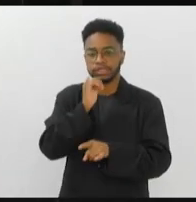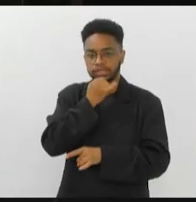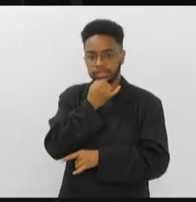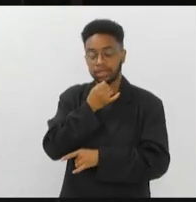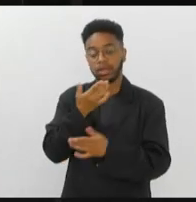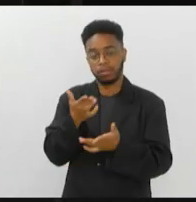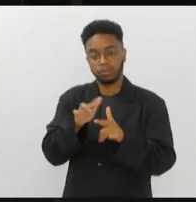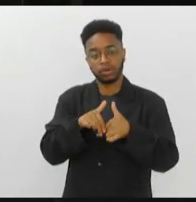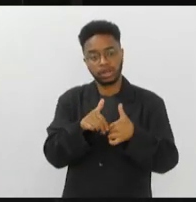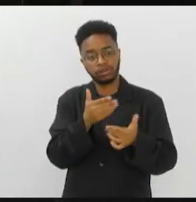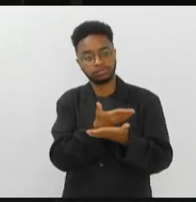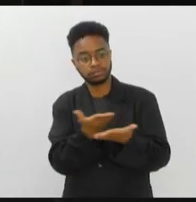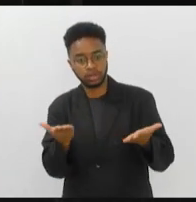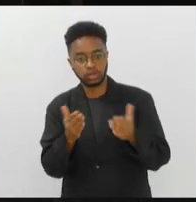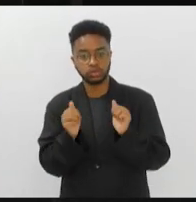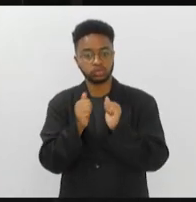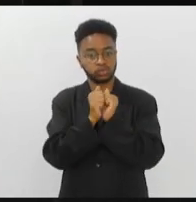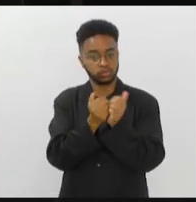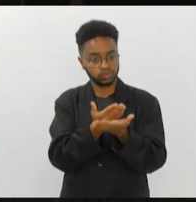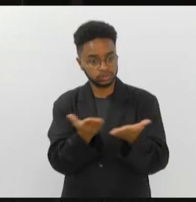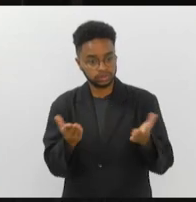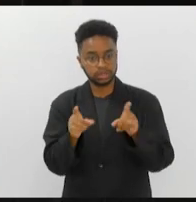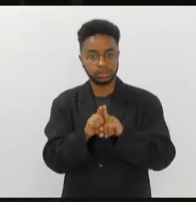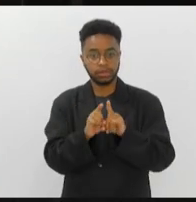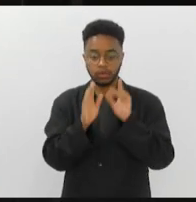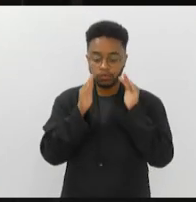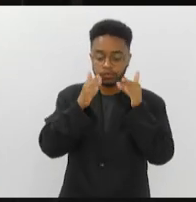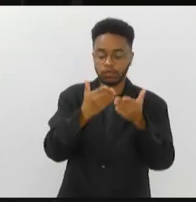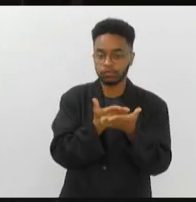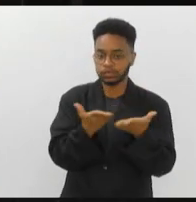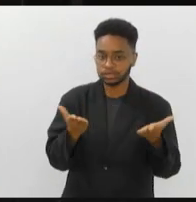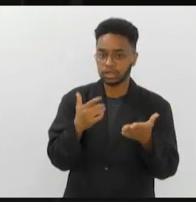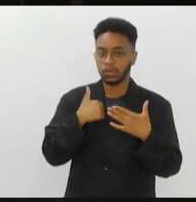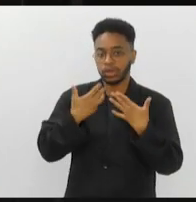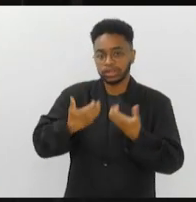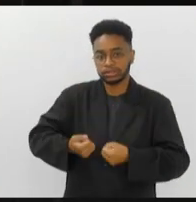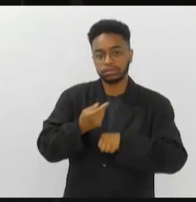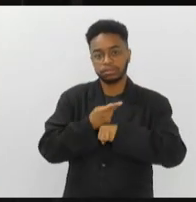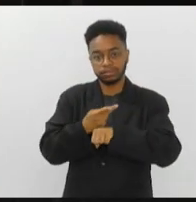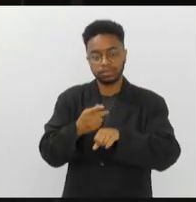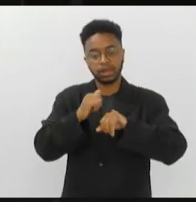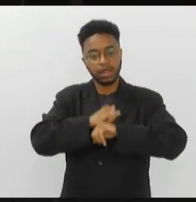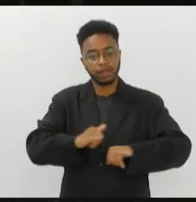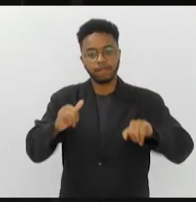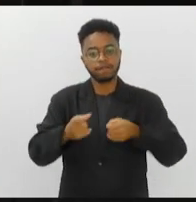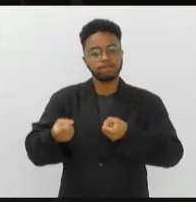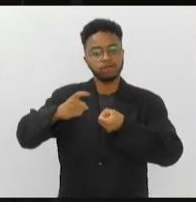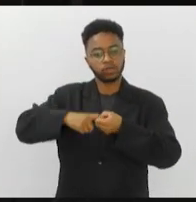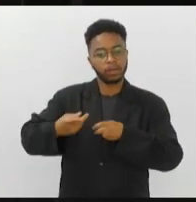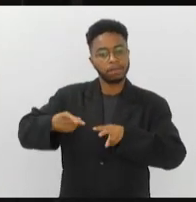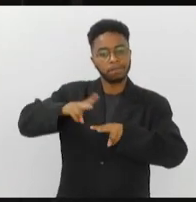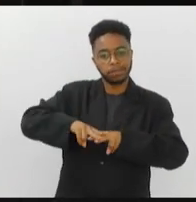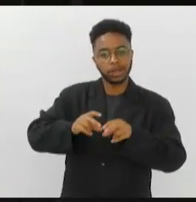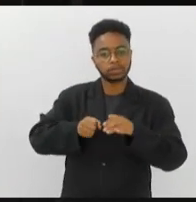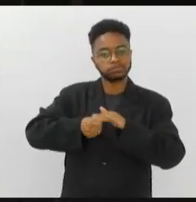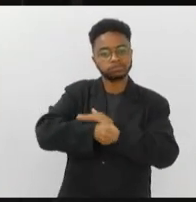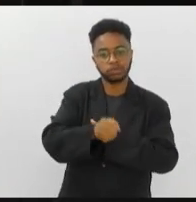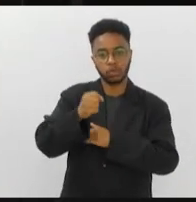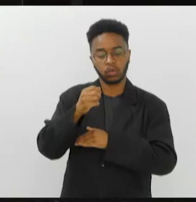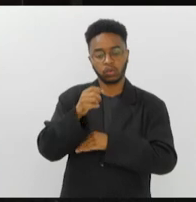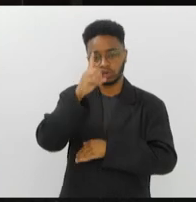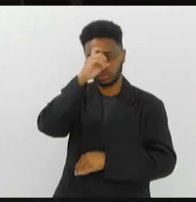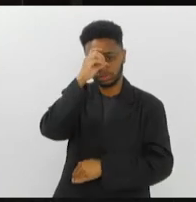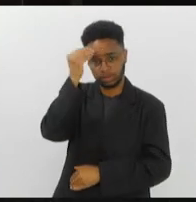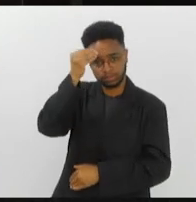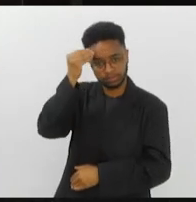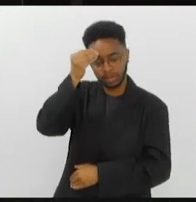para eles e com eles que eu recebo esse prêmio. E afirmo, manicômio nunca mais. Que os manicômios